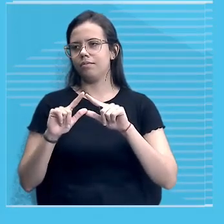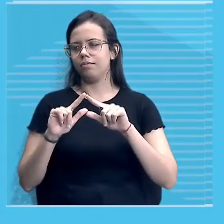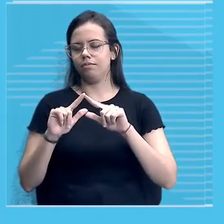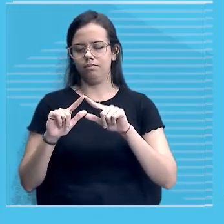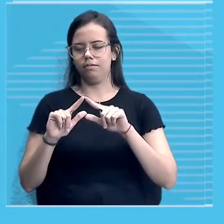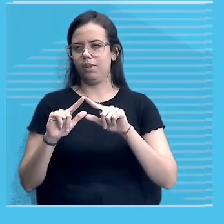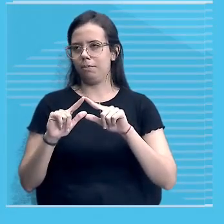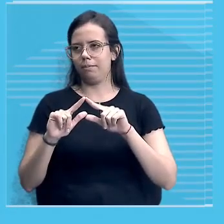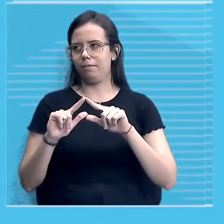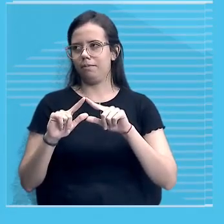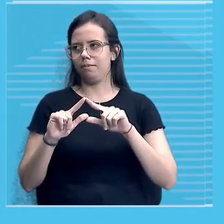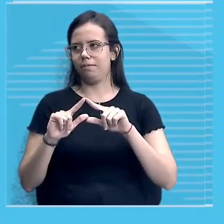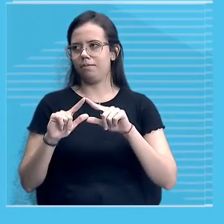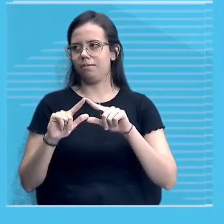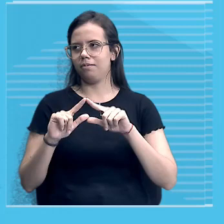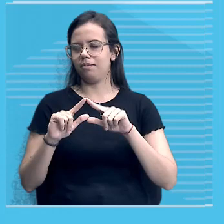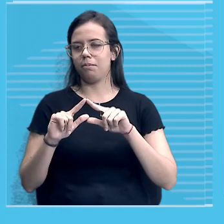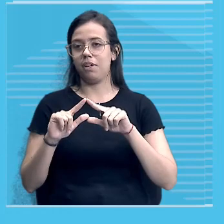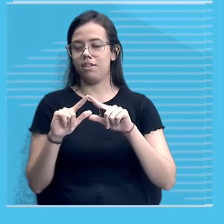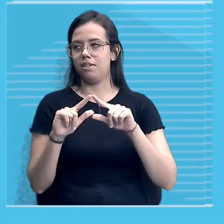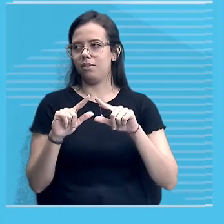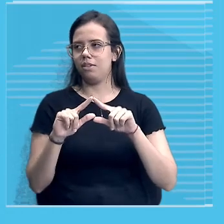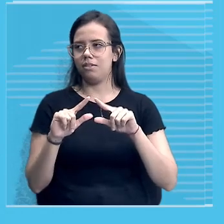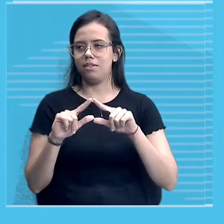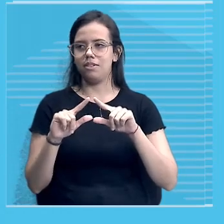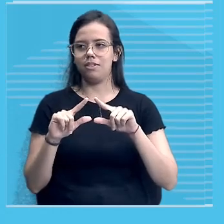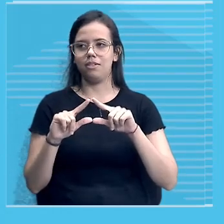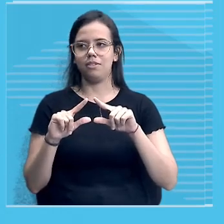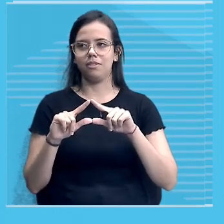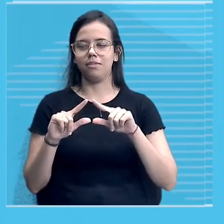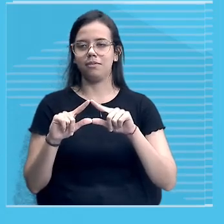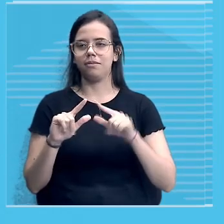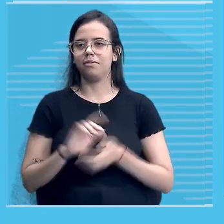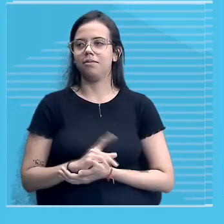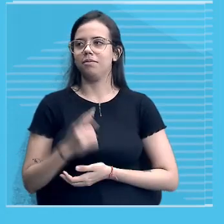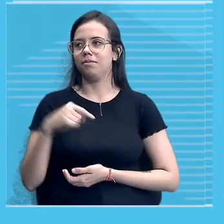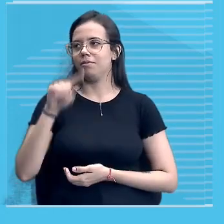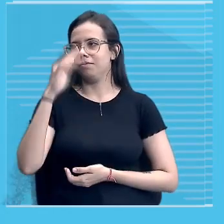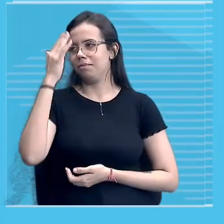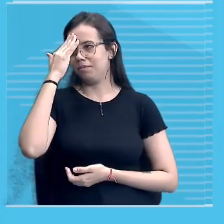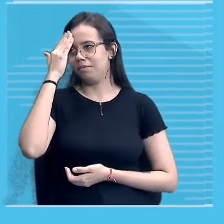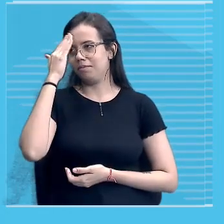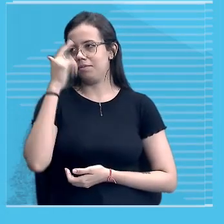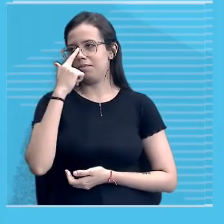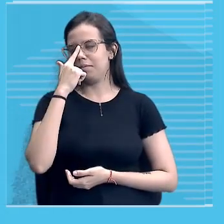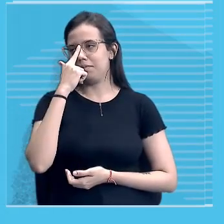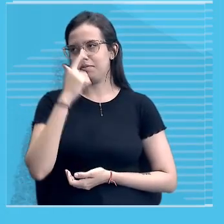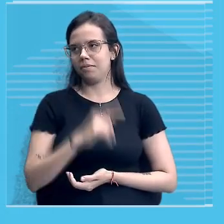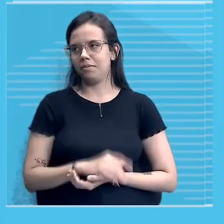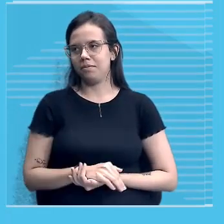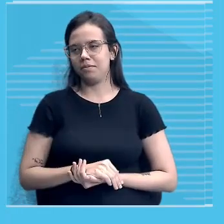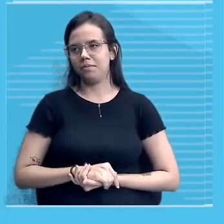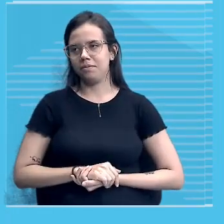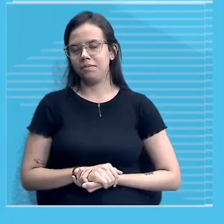e Vocês entenderam isso E aí